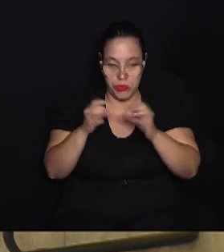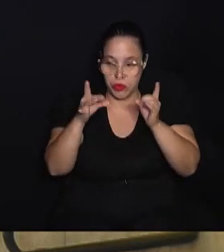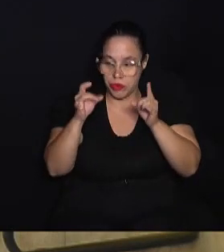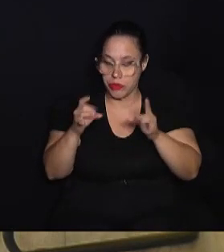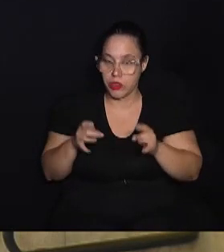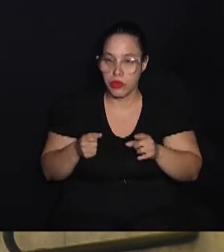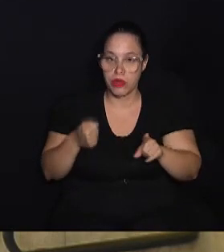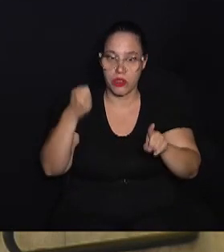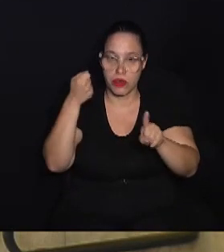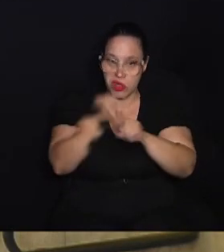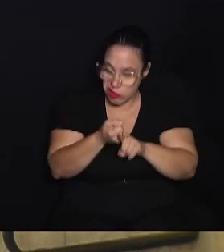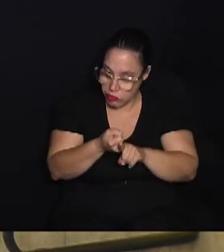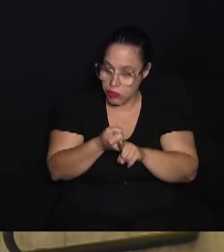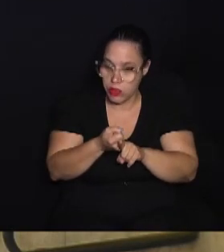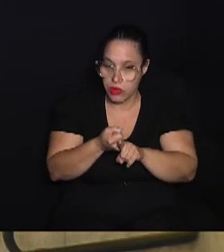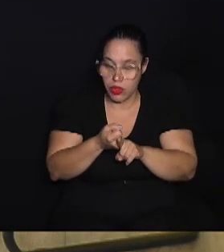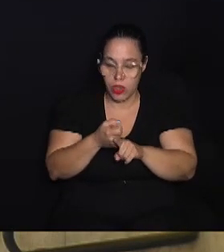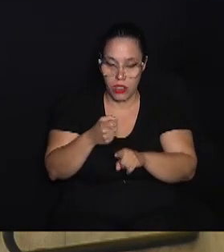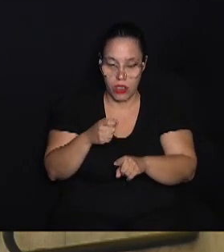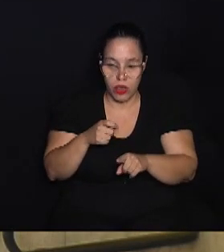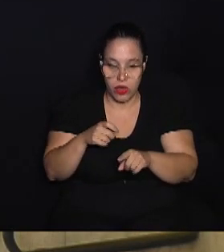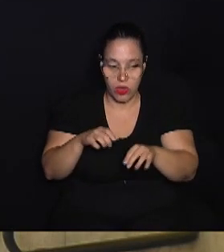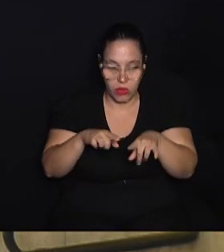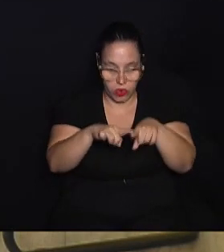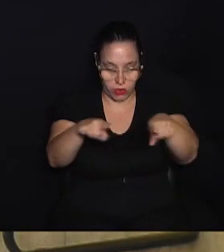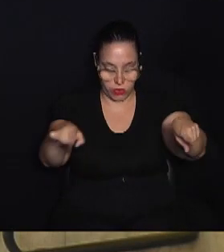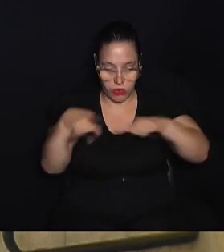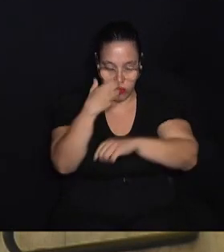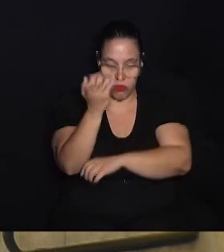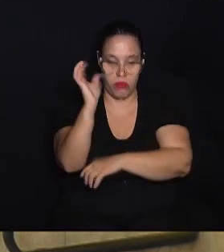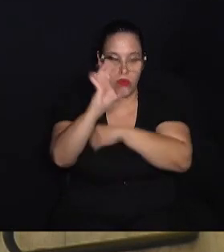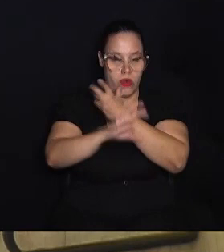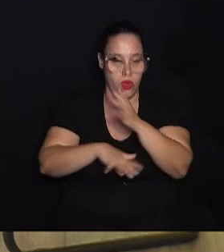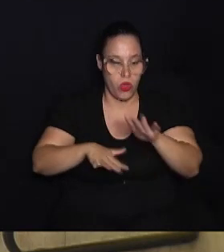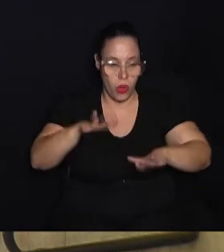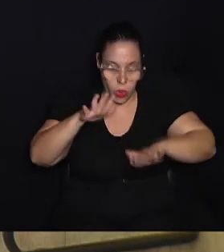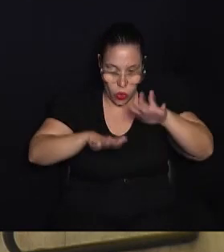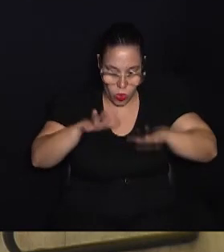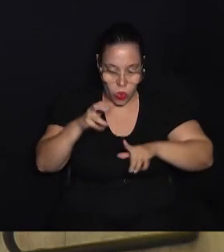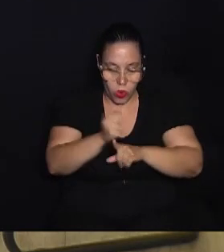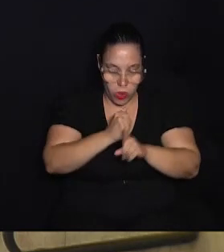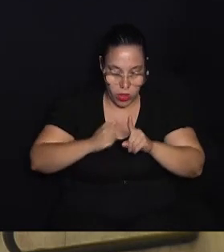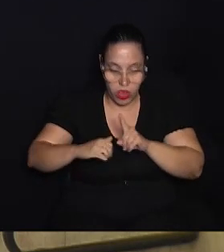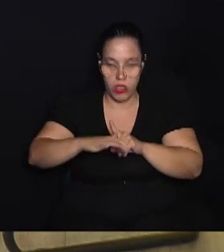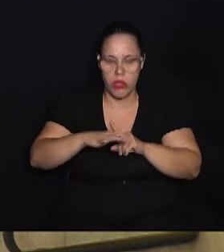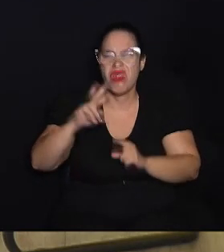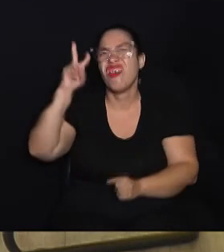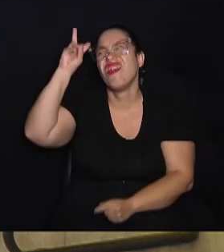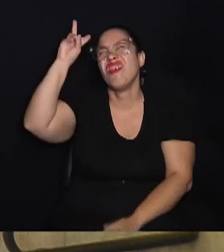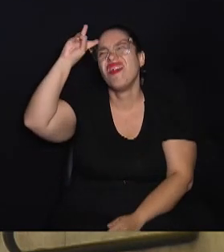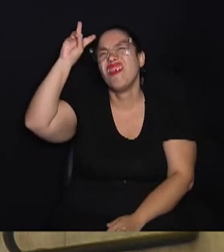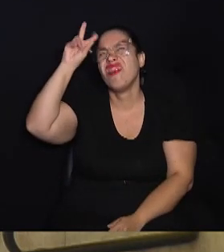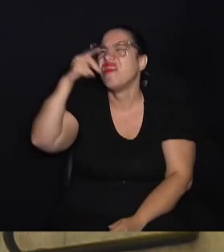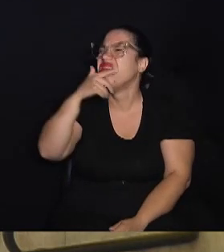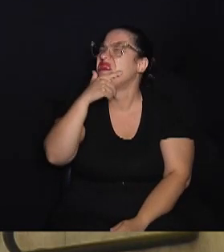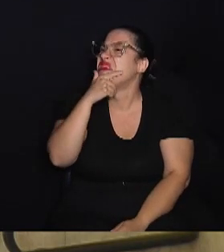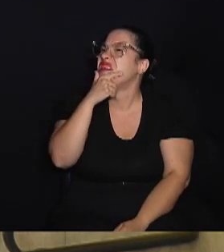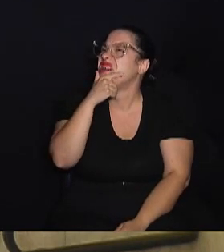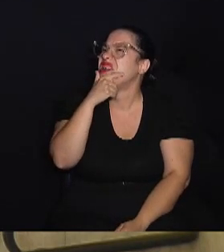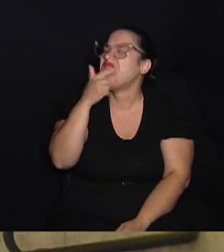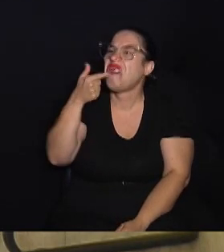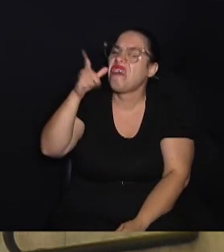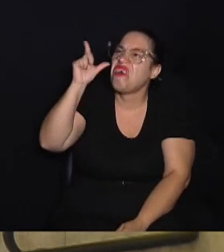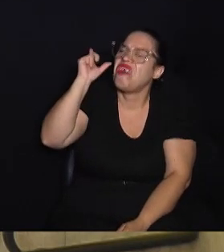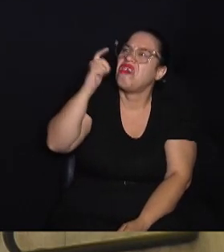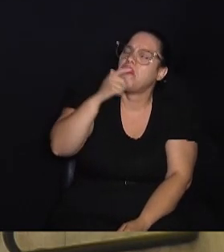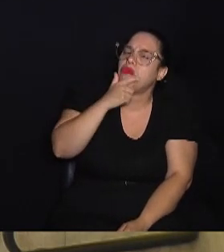no combate a incêndio em vegetação? Existe esse movimento da sociedade? Eu lembro que lá numa outra